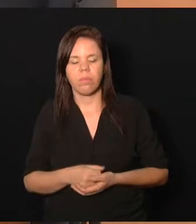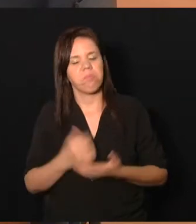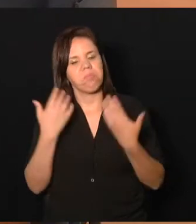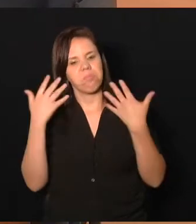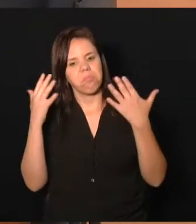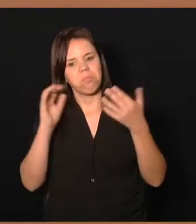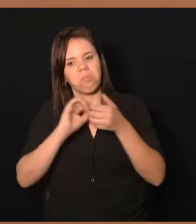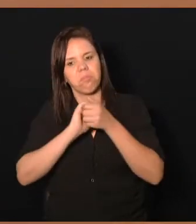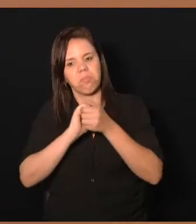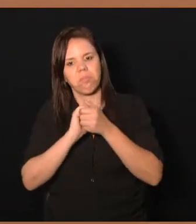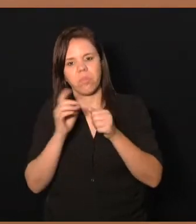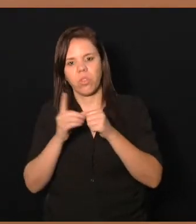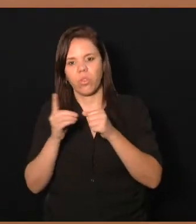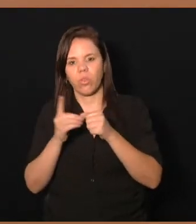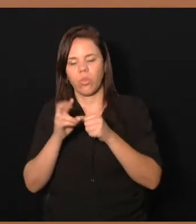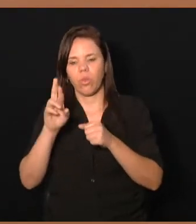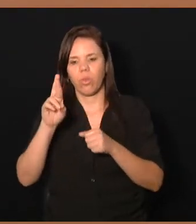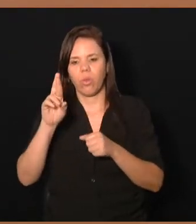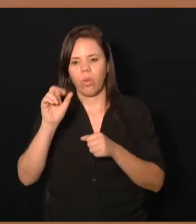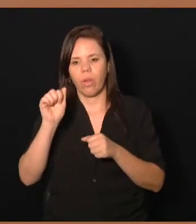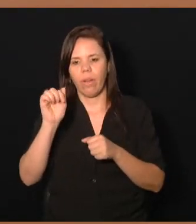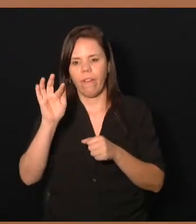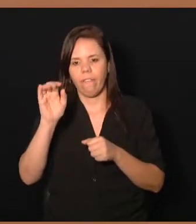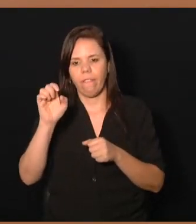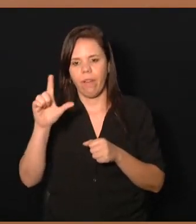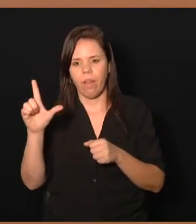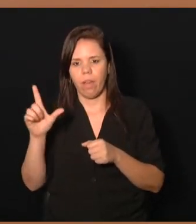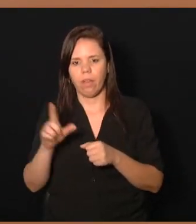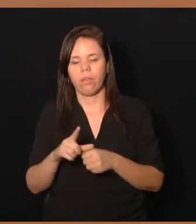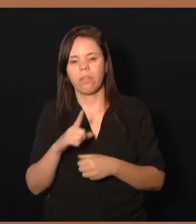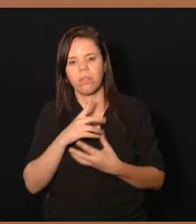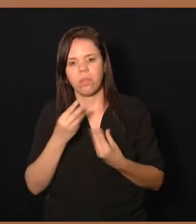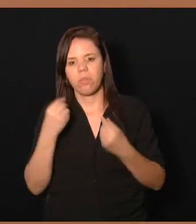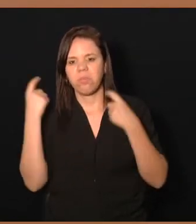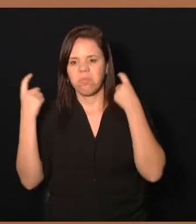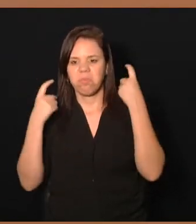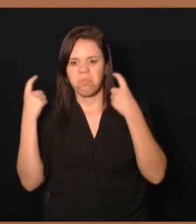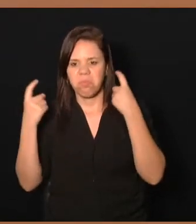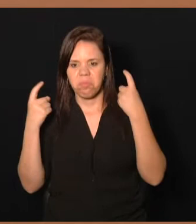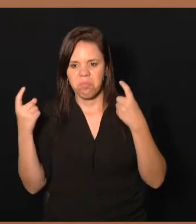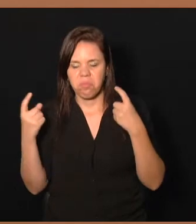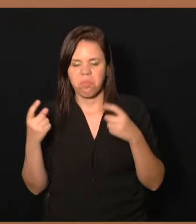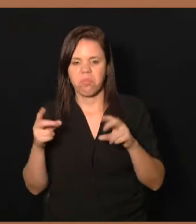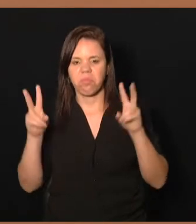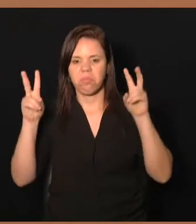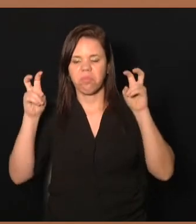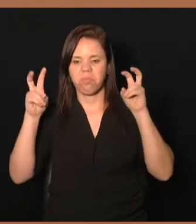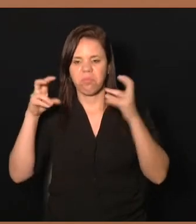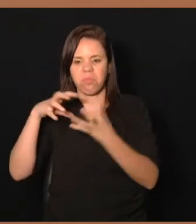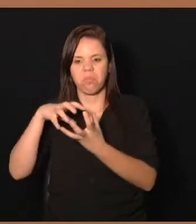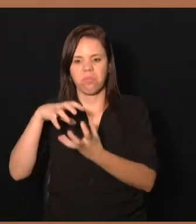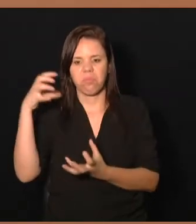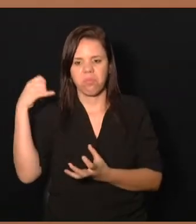parabenizar o doutor Rafael, que muito tem aí se preocupado com a questão do idoso.